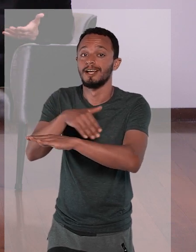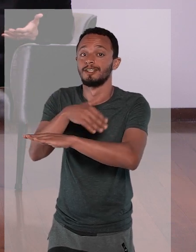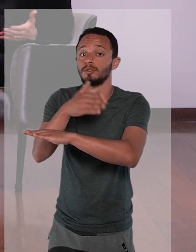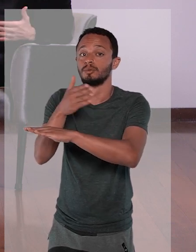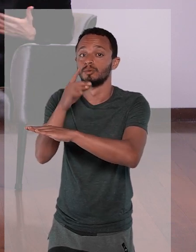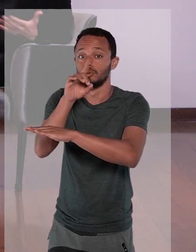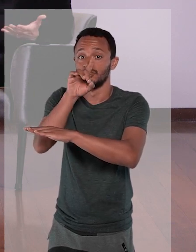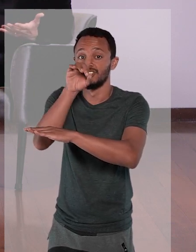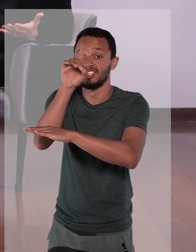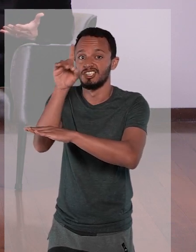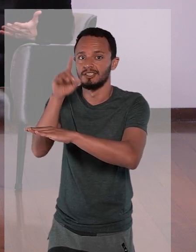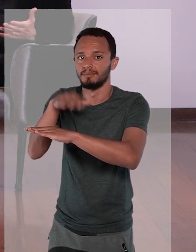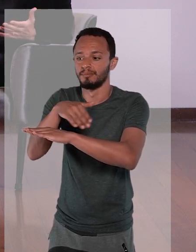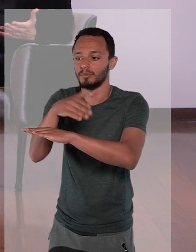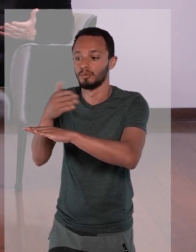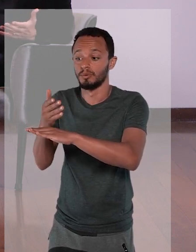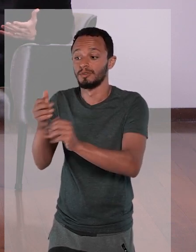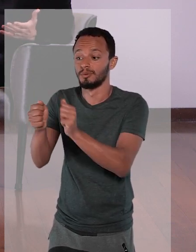isso é enorme. Então,